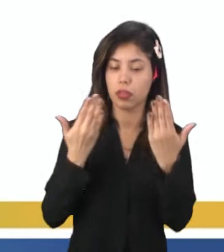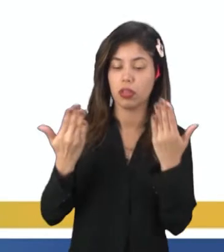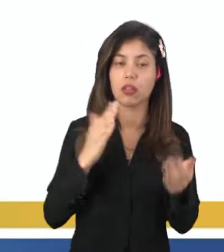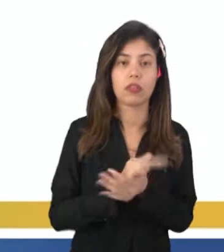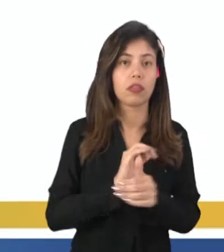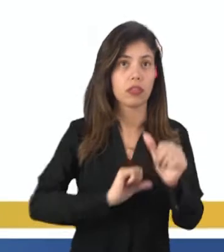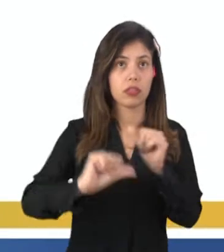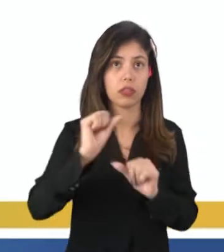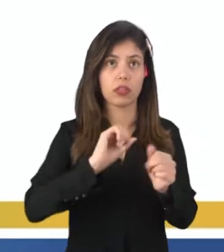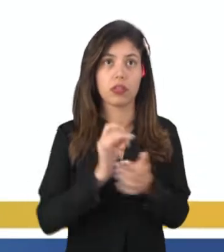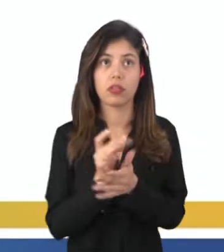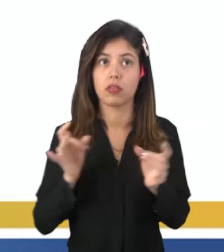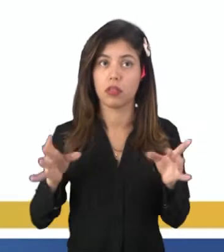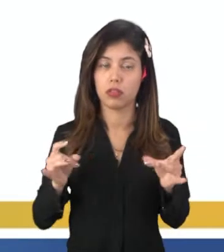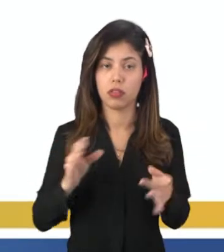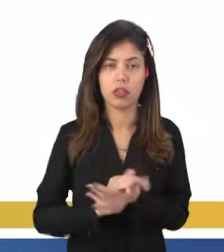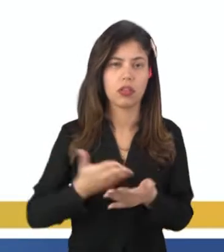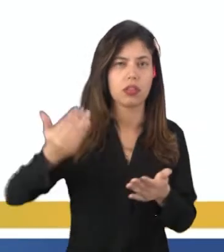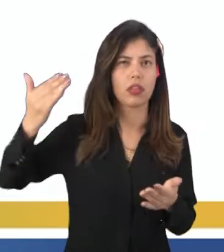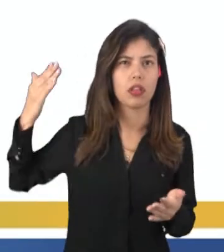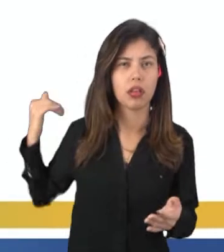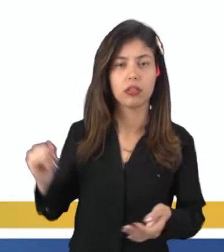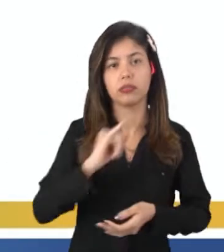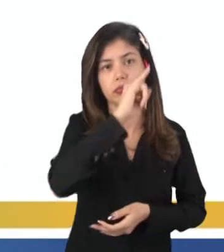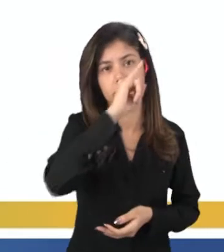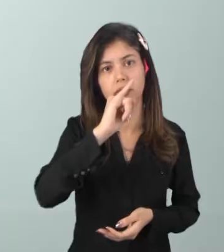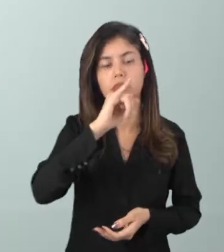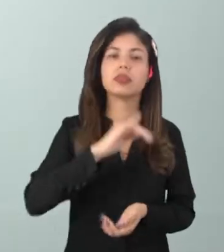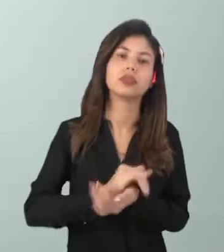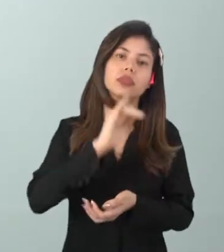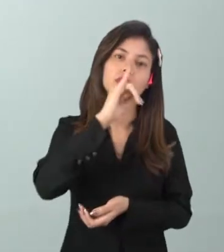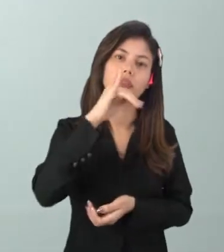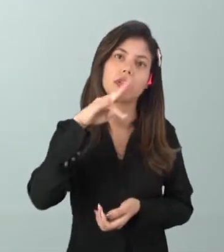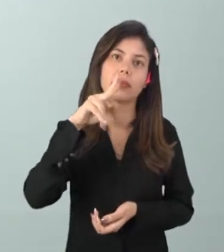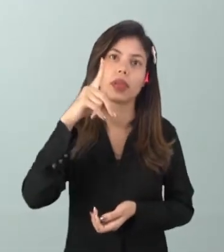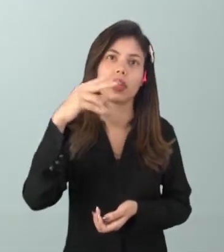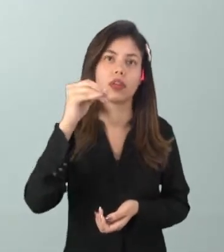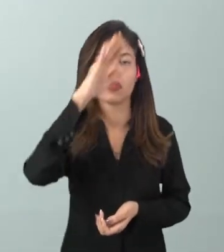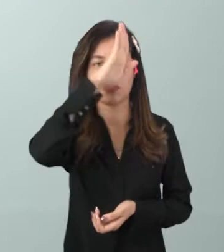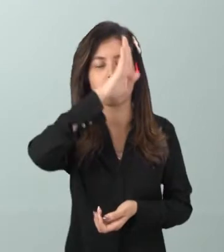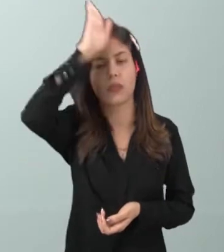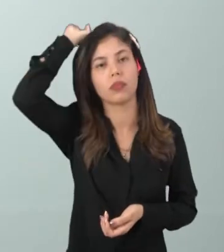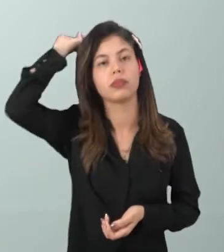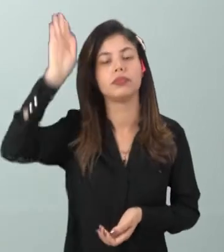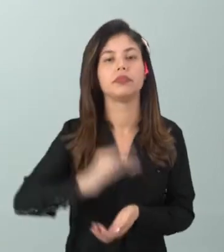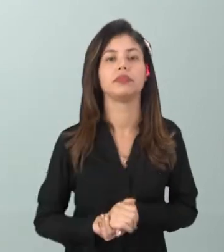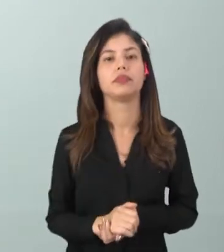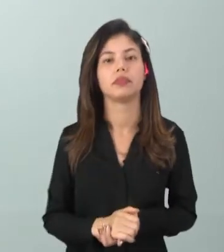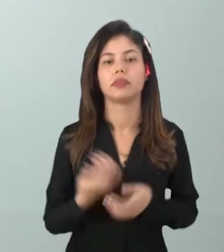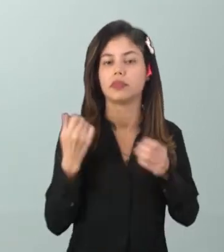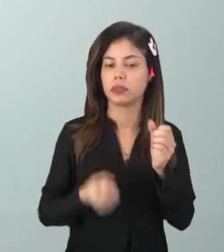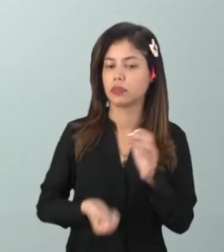trocas comerciais que existiram lá no Império Romano. Então, o que é autossuficiente? Eles produziam tudo o que eles necessitavam.